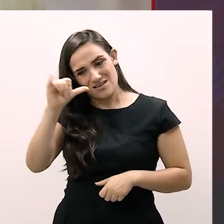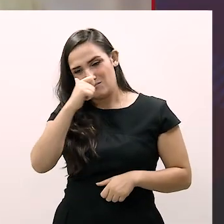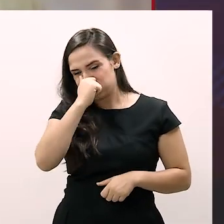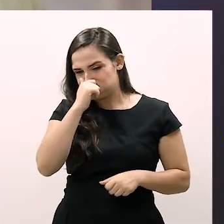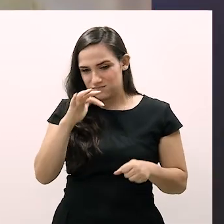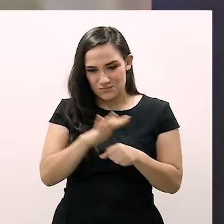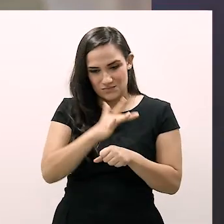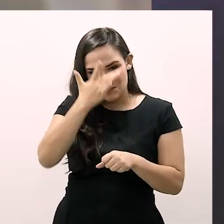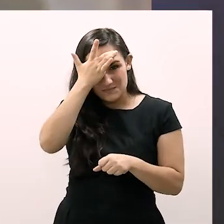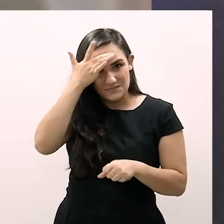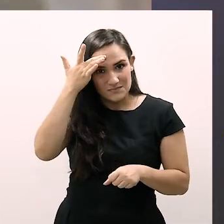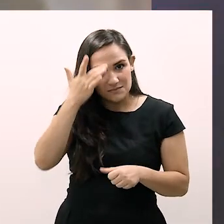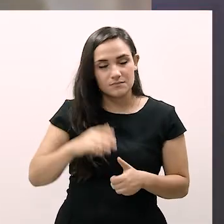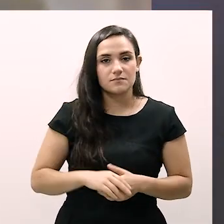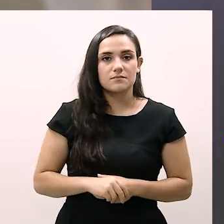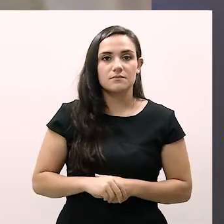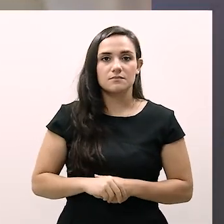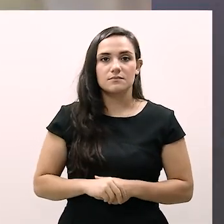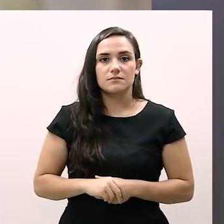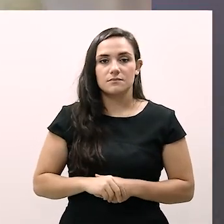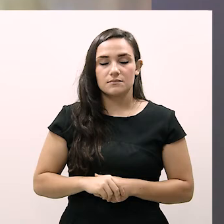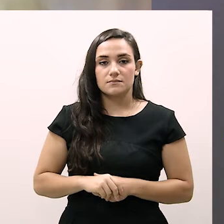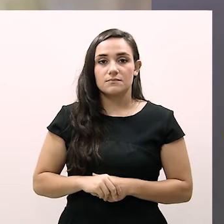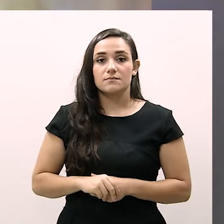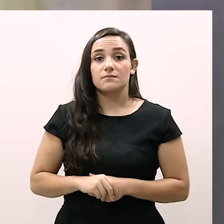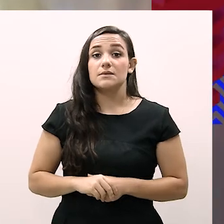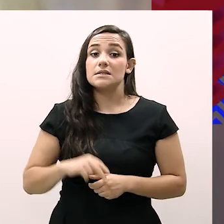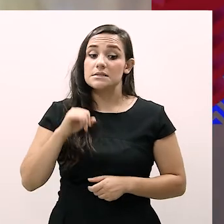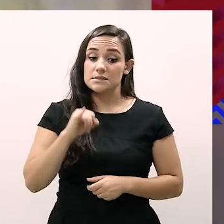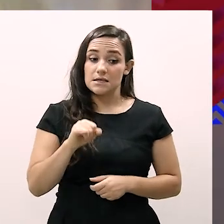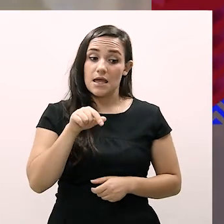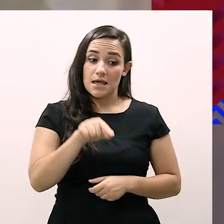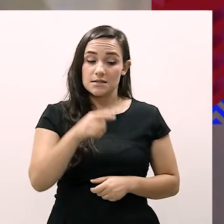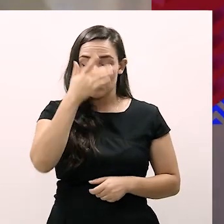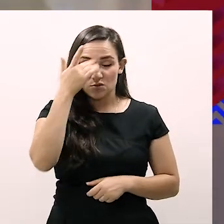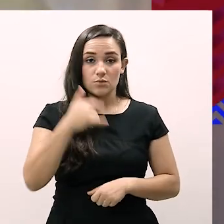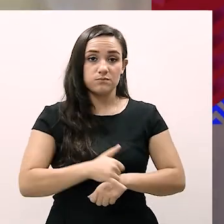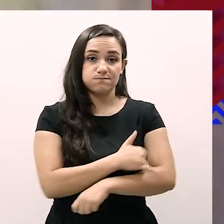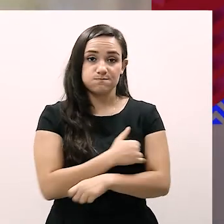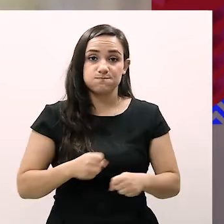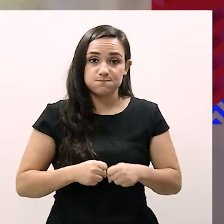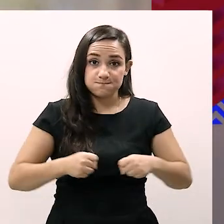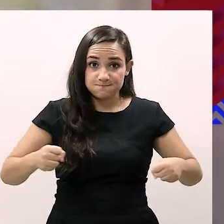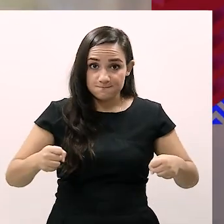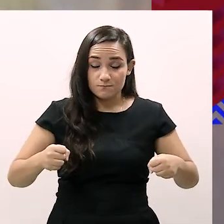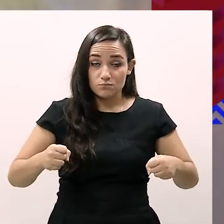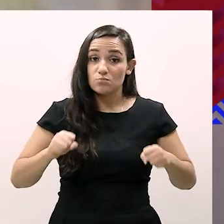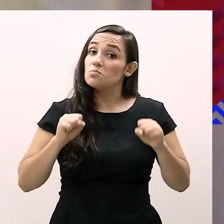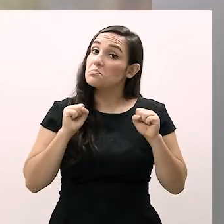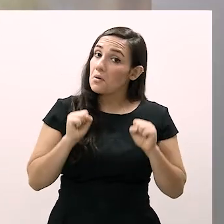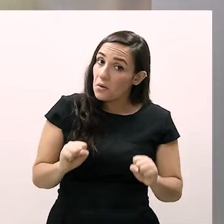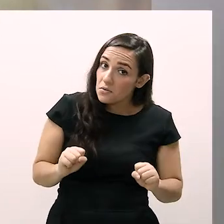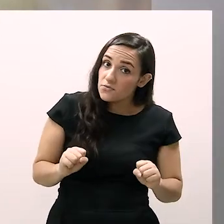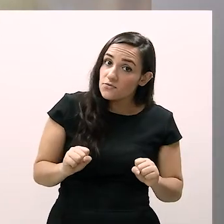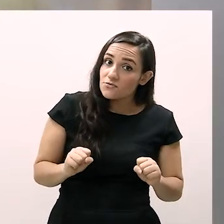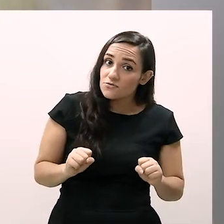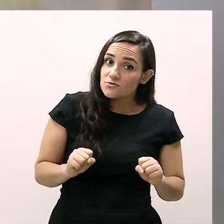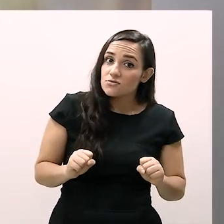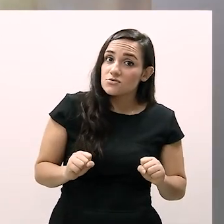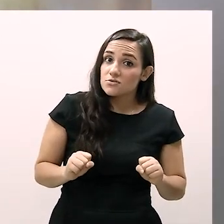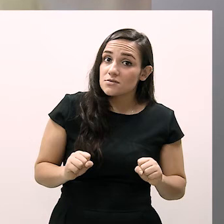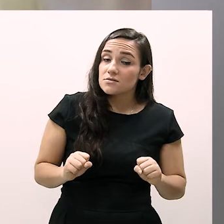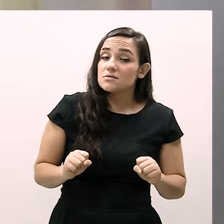do fato de evitar aglomerações, né? E que se esses pacientes puderem, em situações